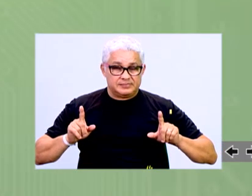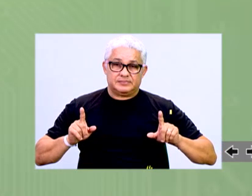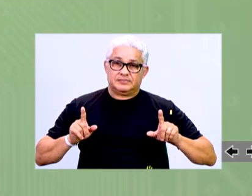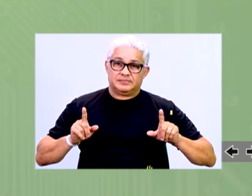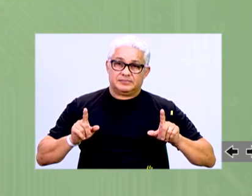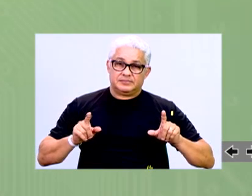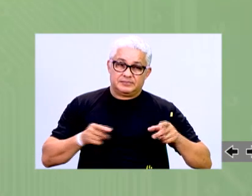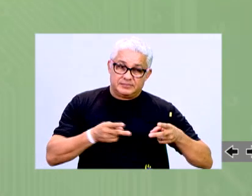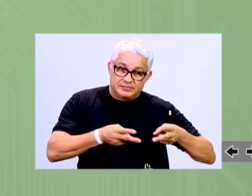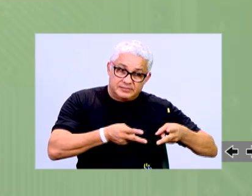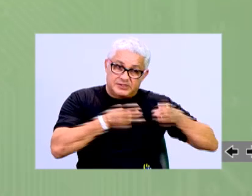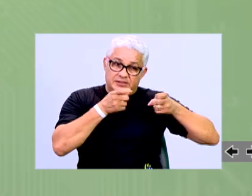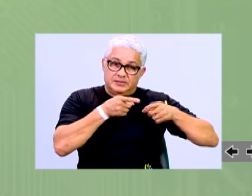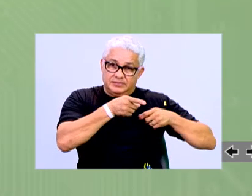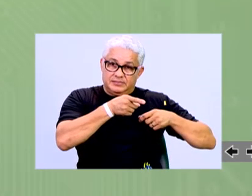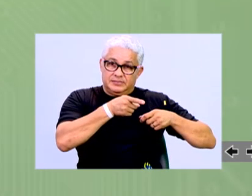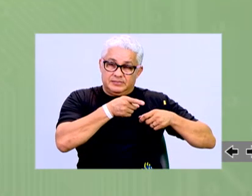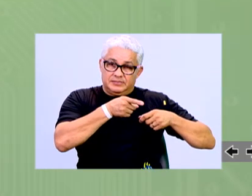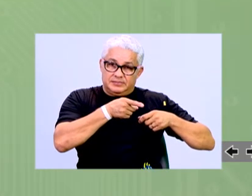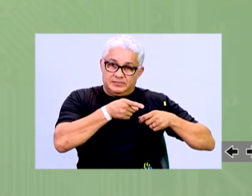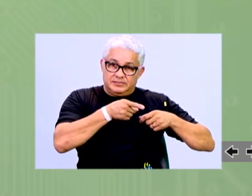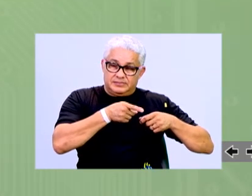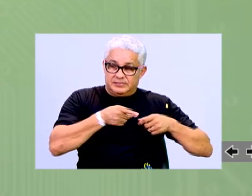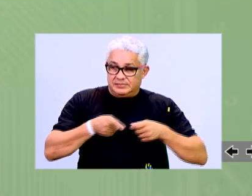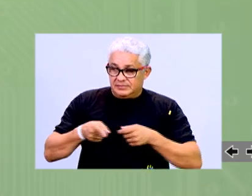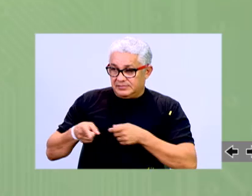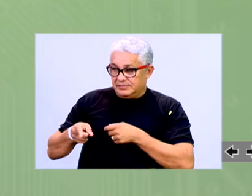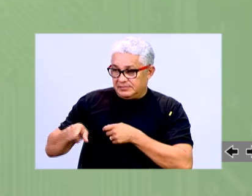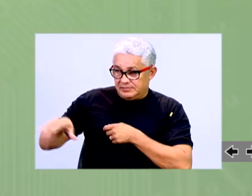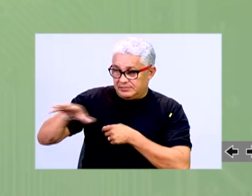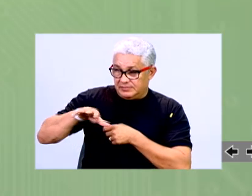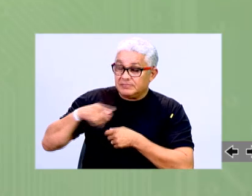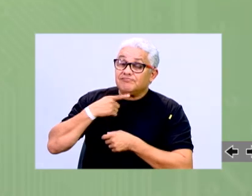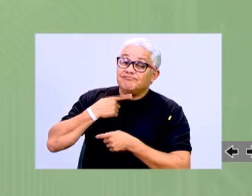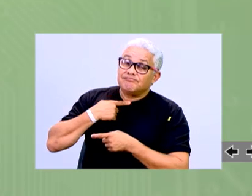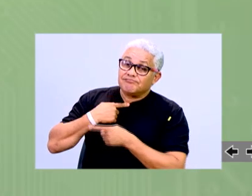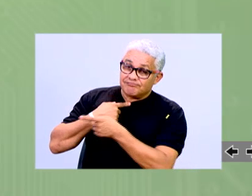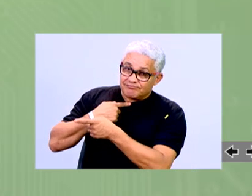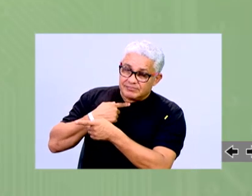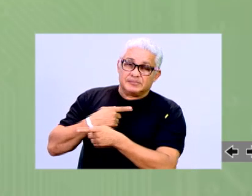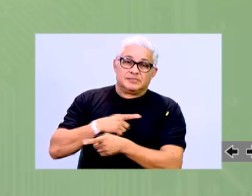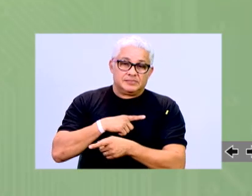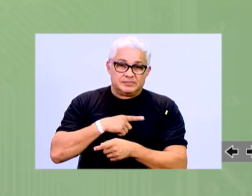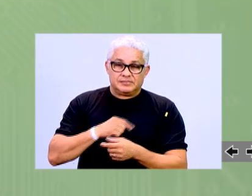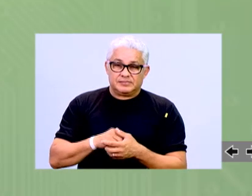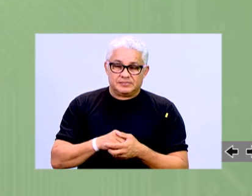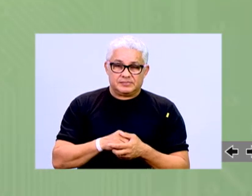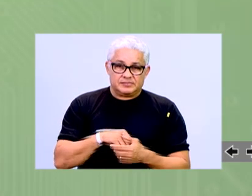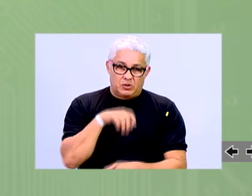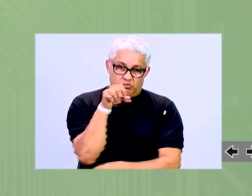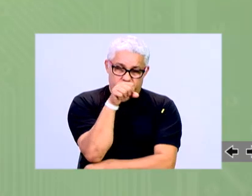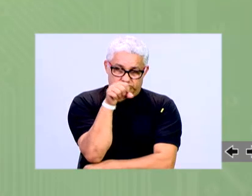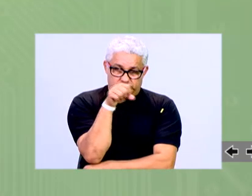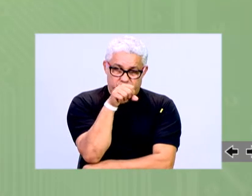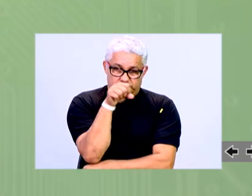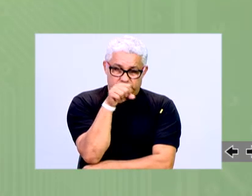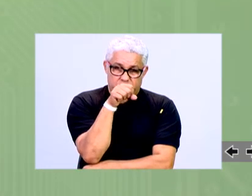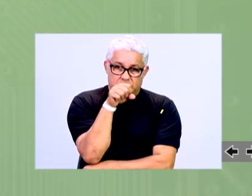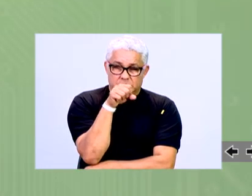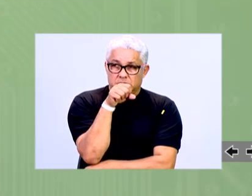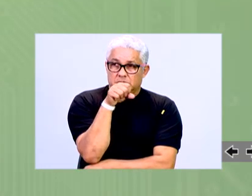situação percebida e uma situação desejada. Aqui temos um carro, um